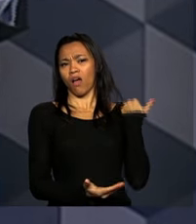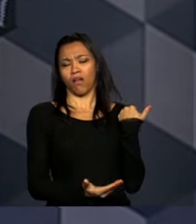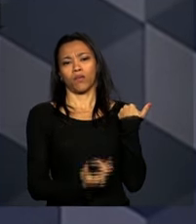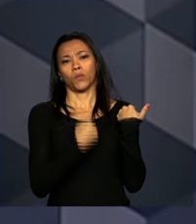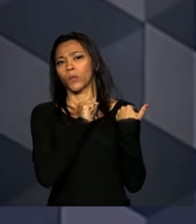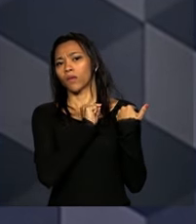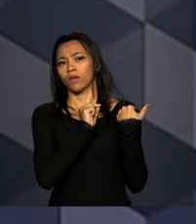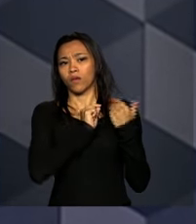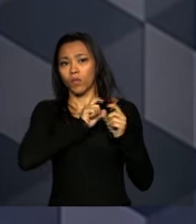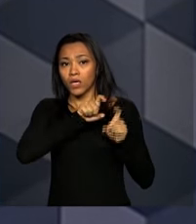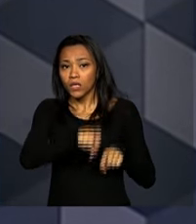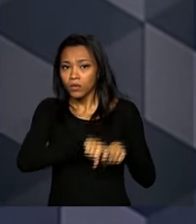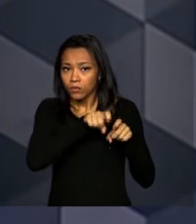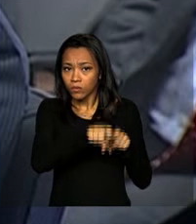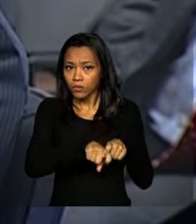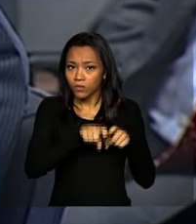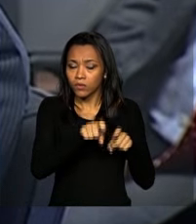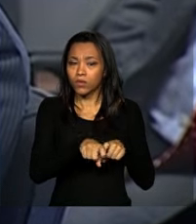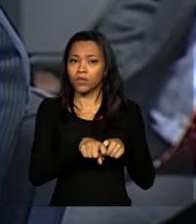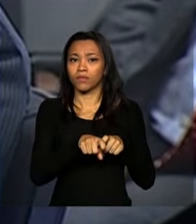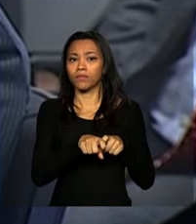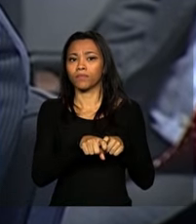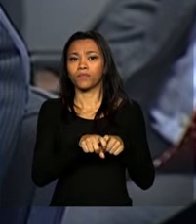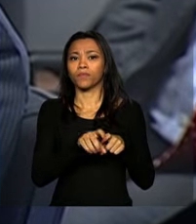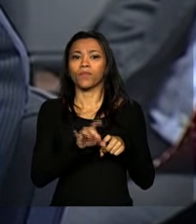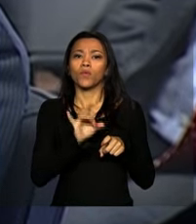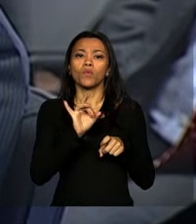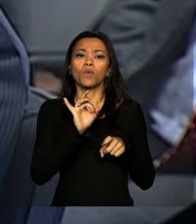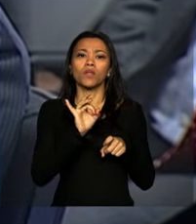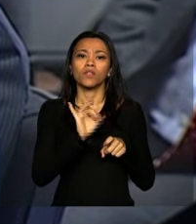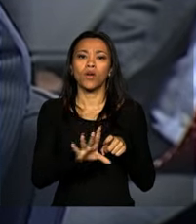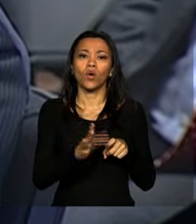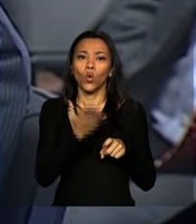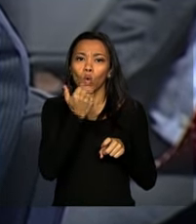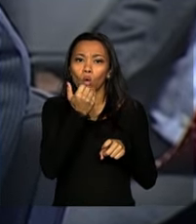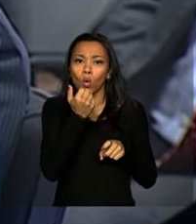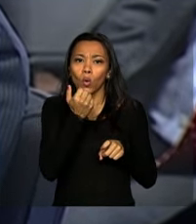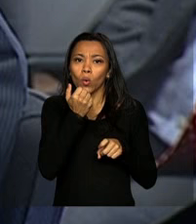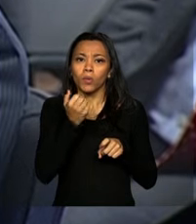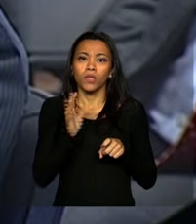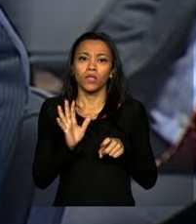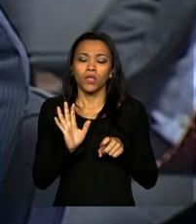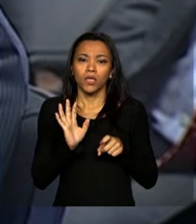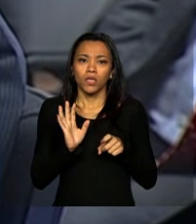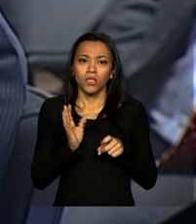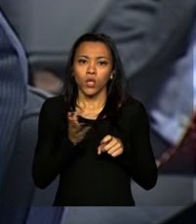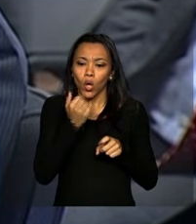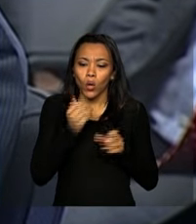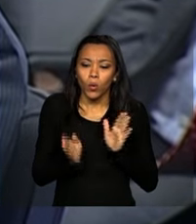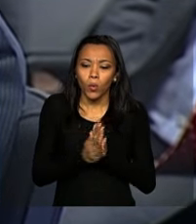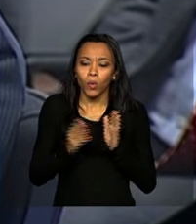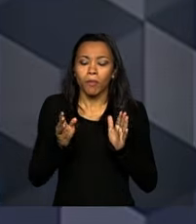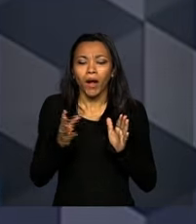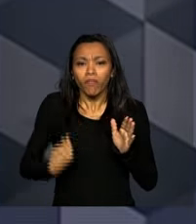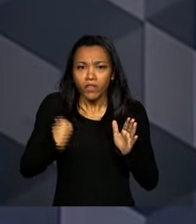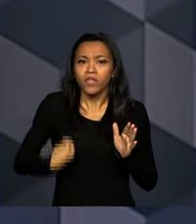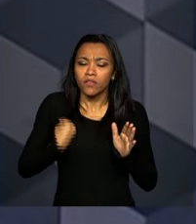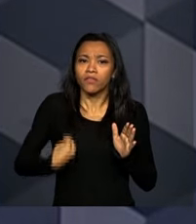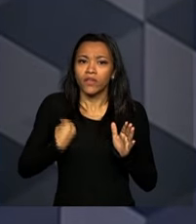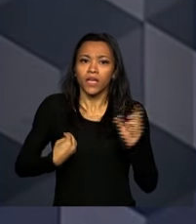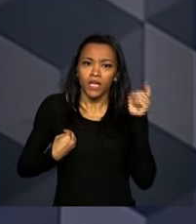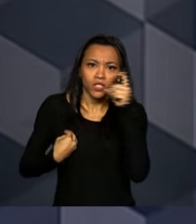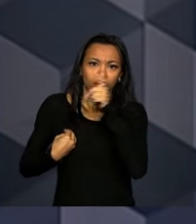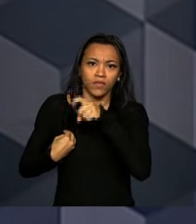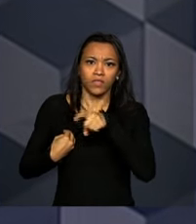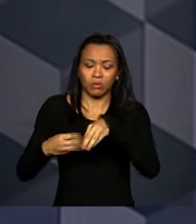agricultura, não era nem de subsistência, era uma agricultura que para sobreviver nela era muito